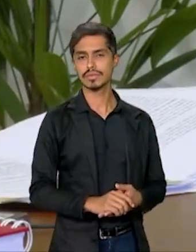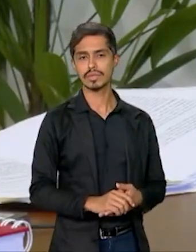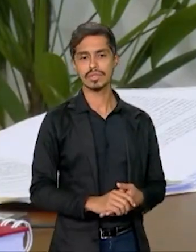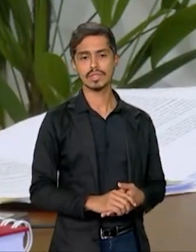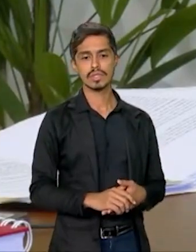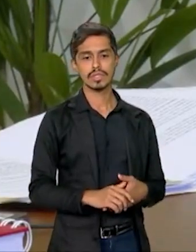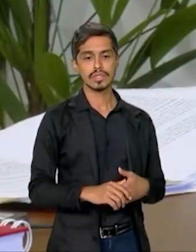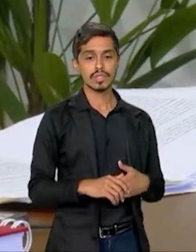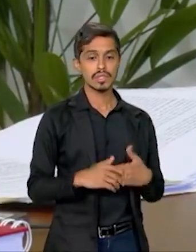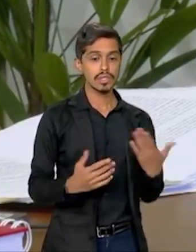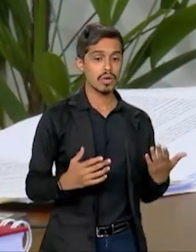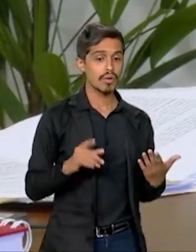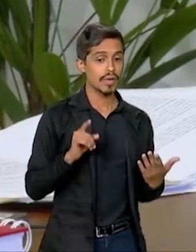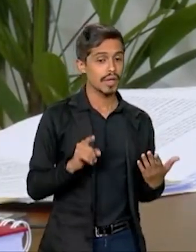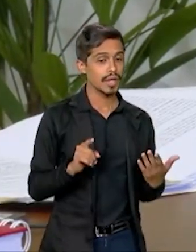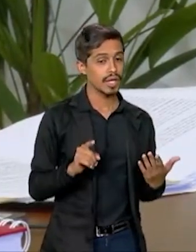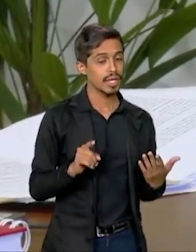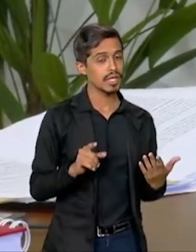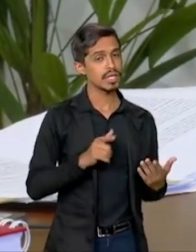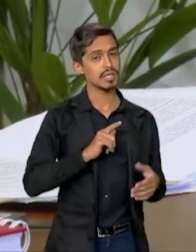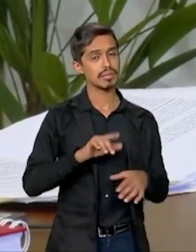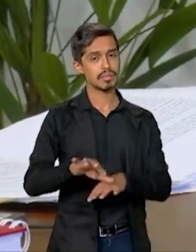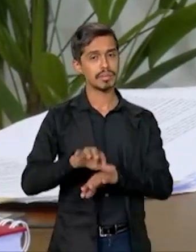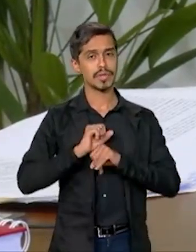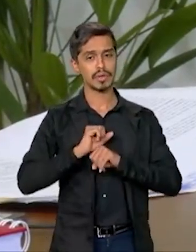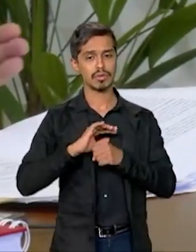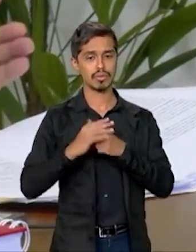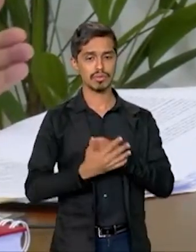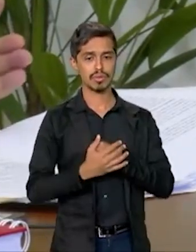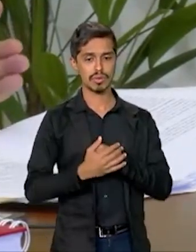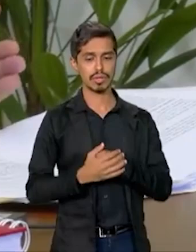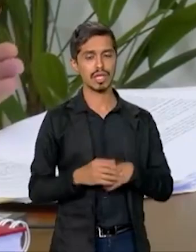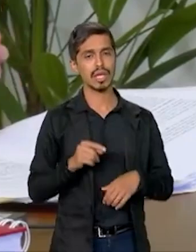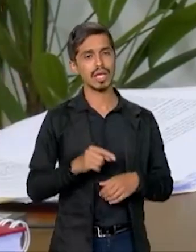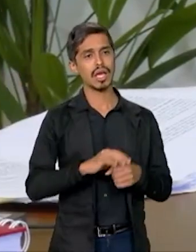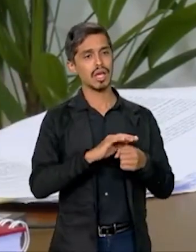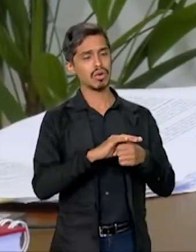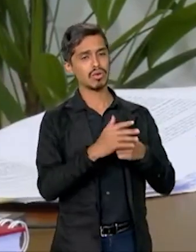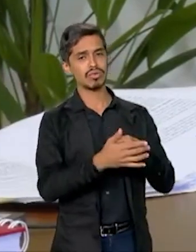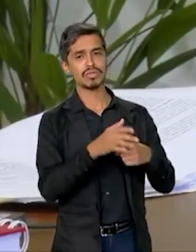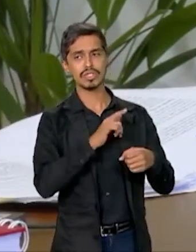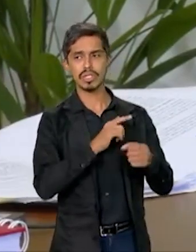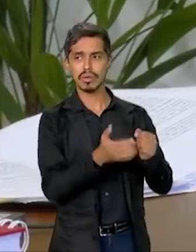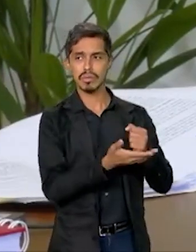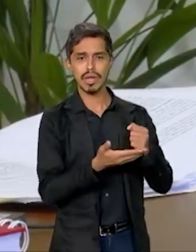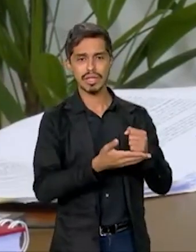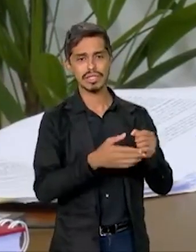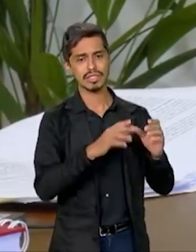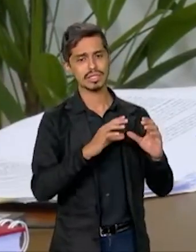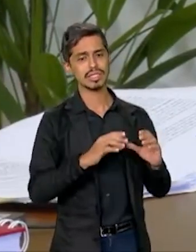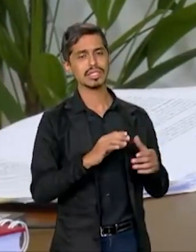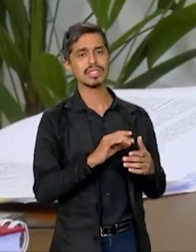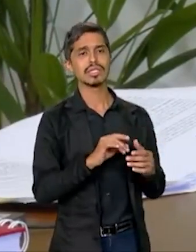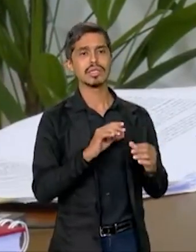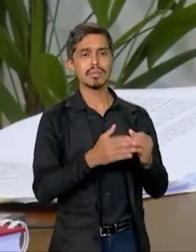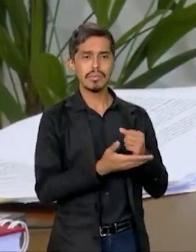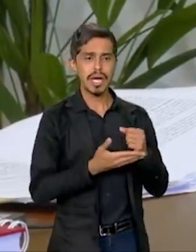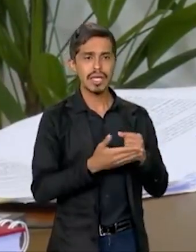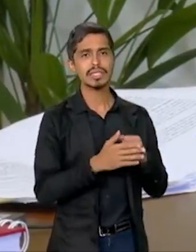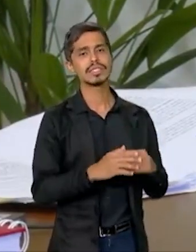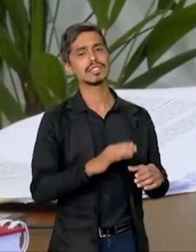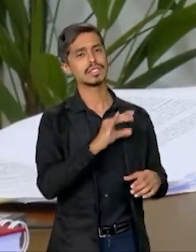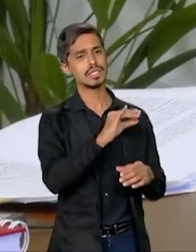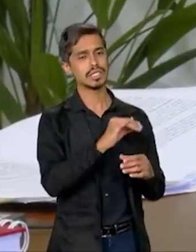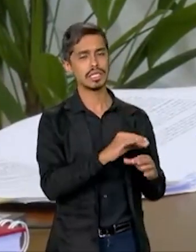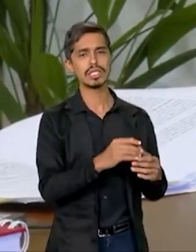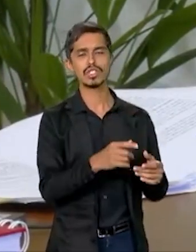Então, esse cidadão teve a Covid. A Covid tem uma base científica, a base científica dizia qual era o remédio que era para a Covid. Ele inventou